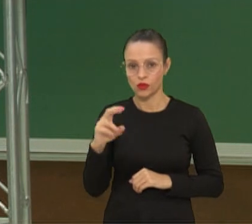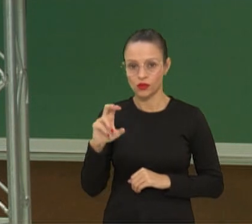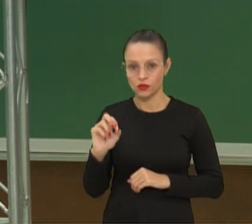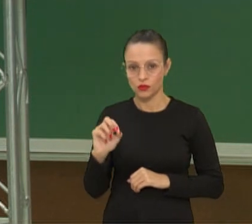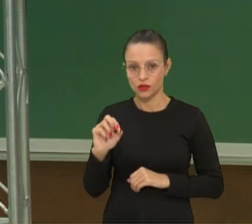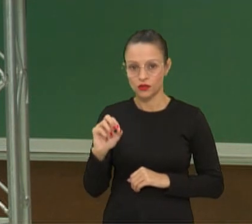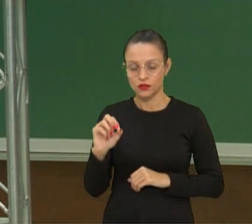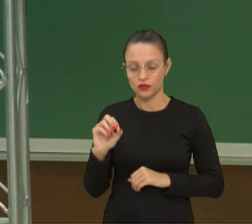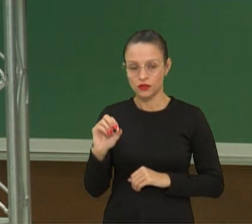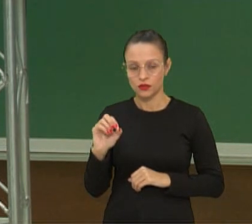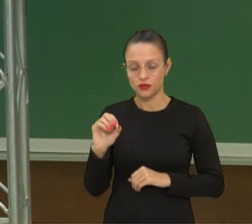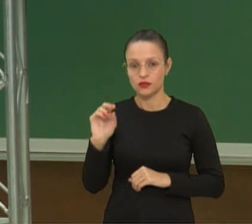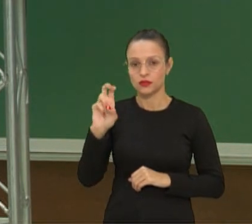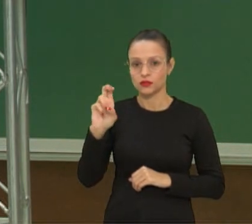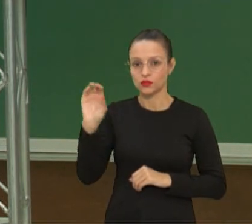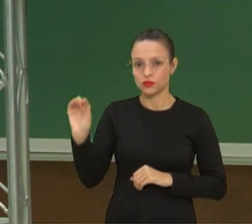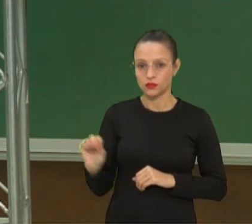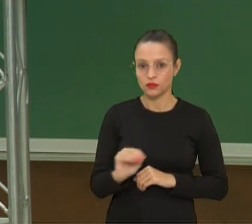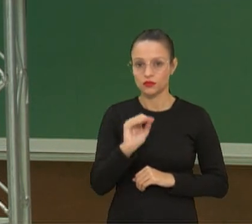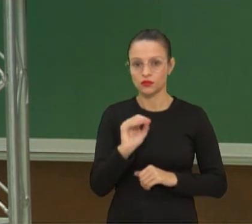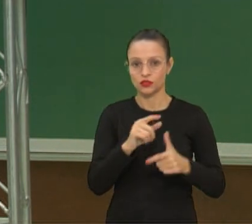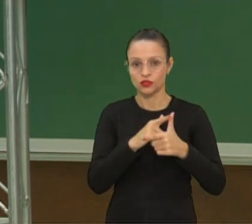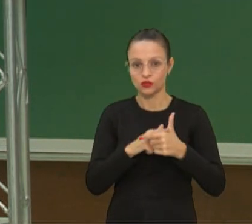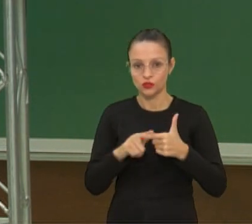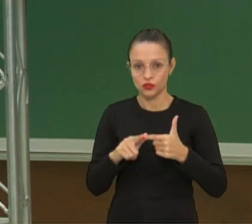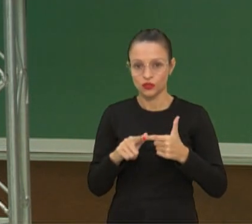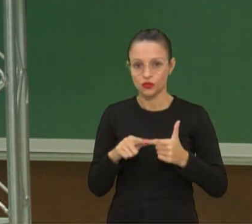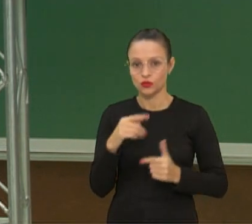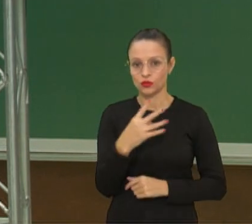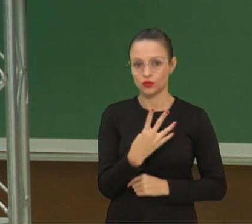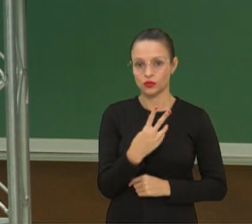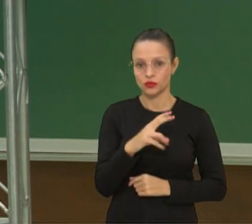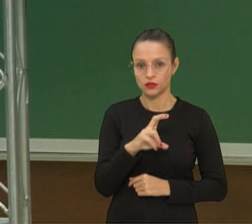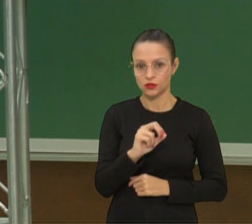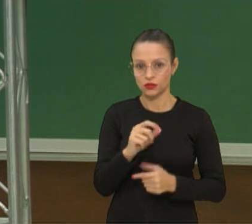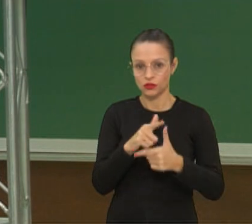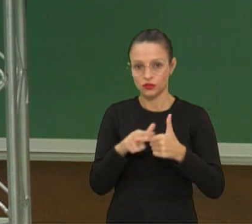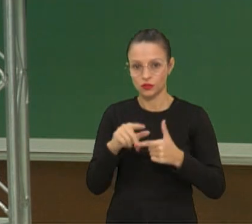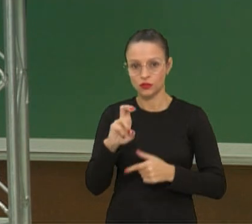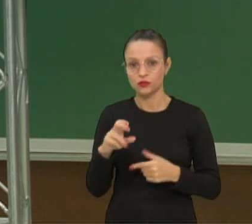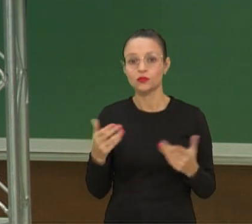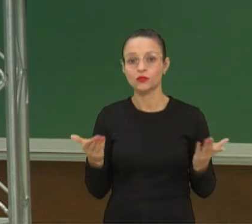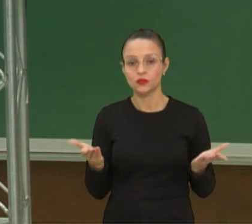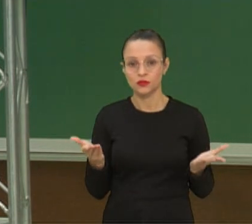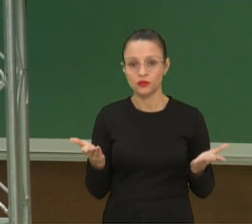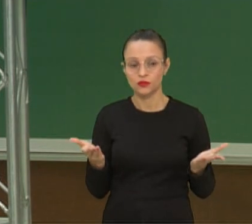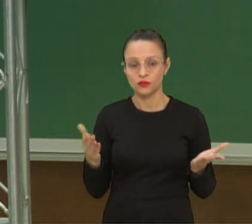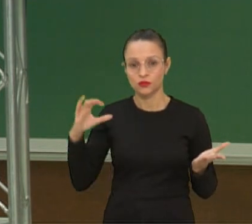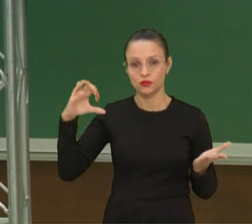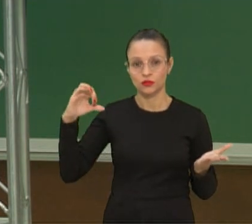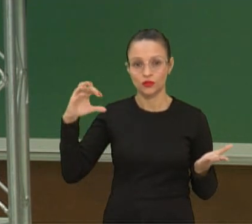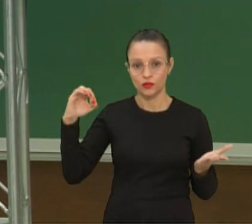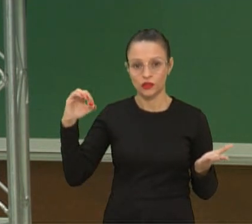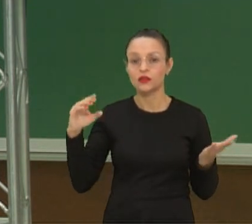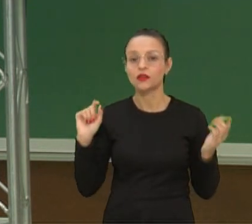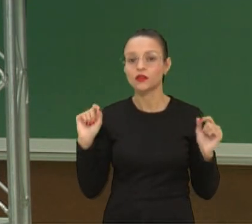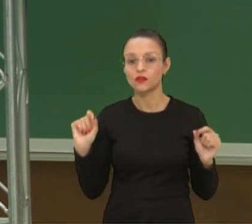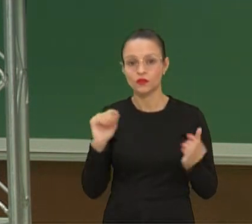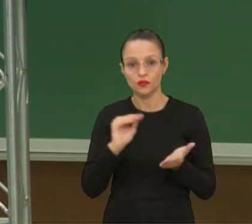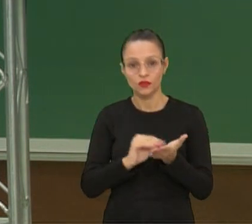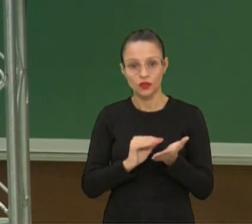está multiplicando, vem para o outro lado dividindo. E 450 dividido por 5 é quanto? 90. O que falta